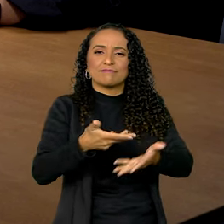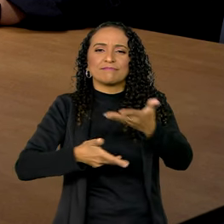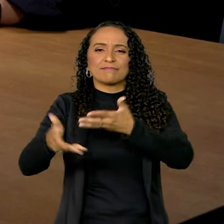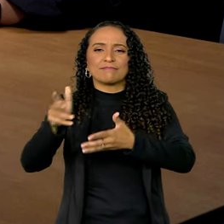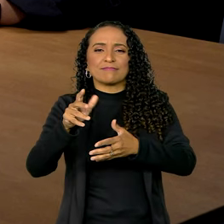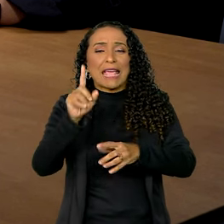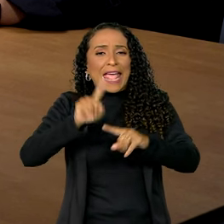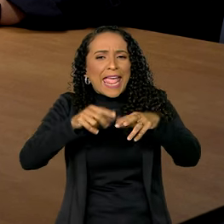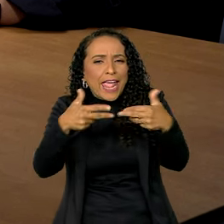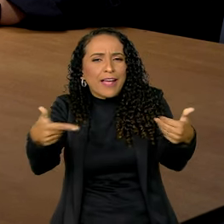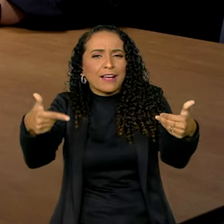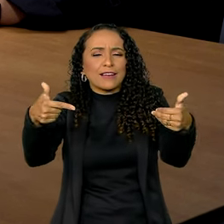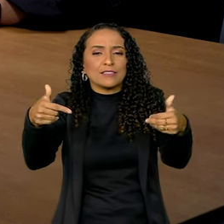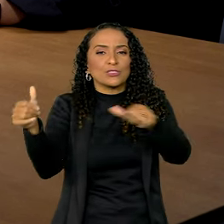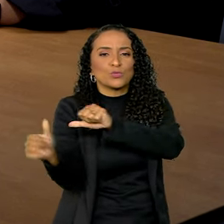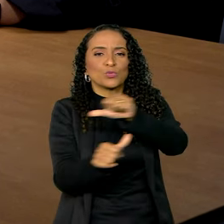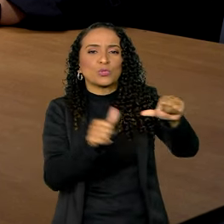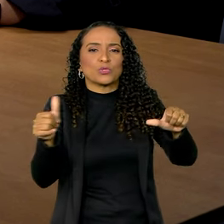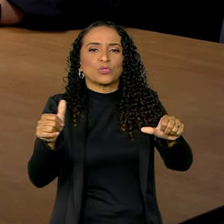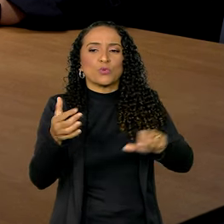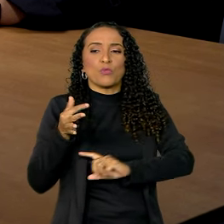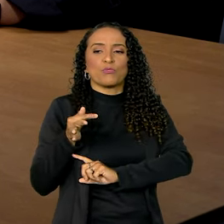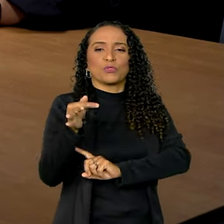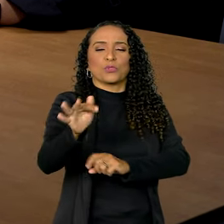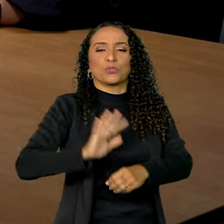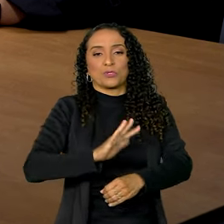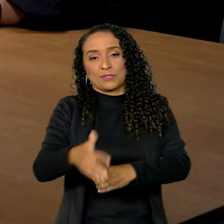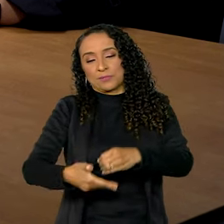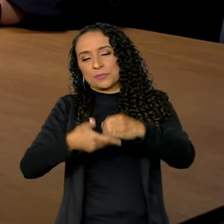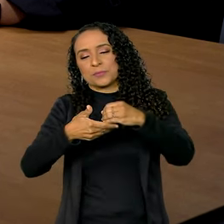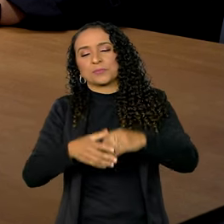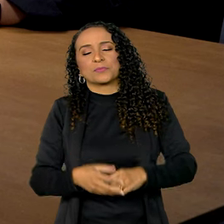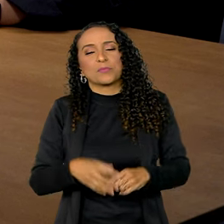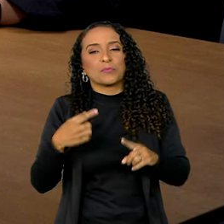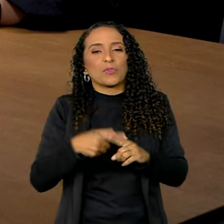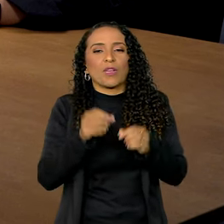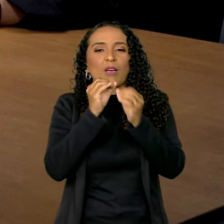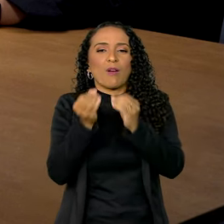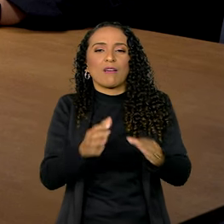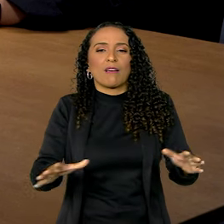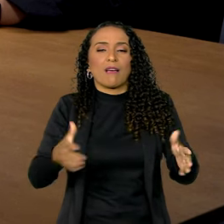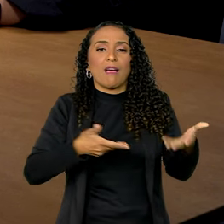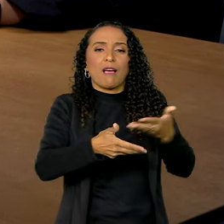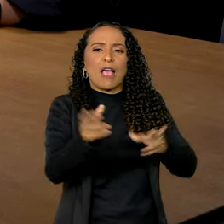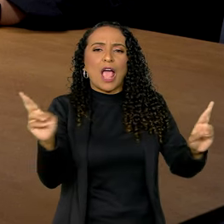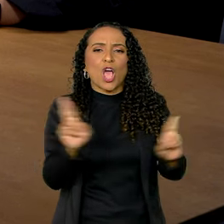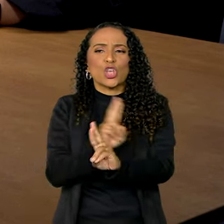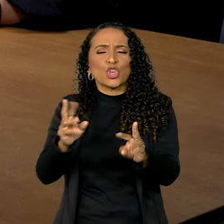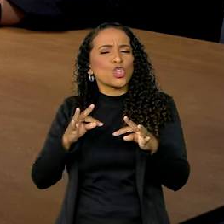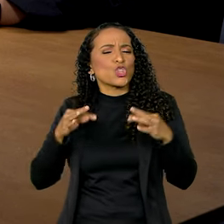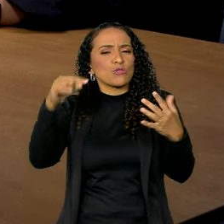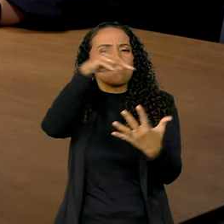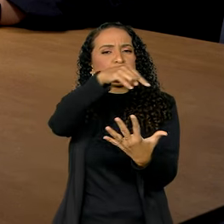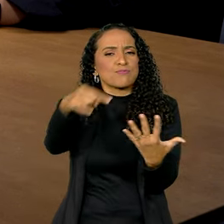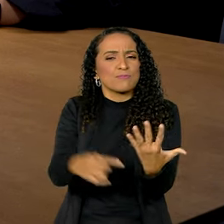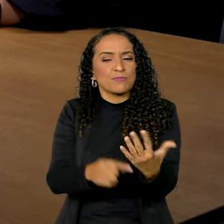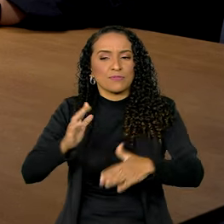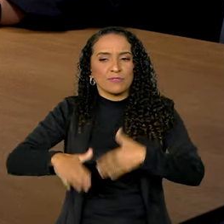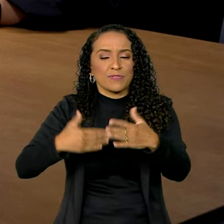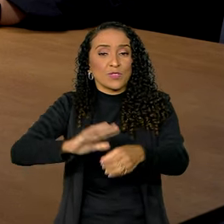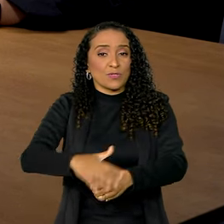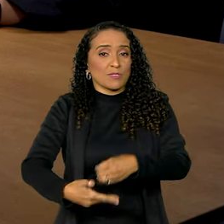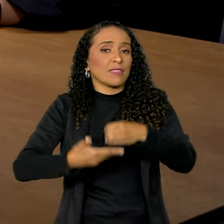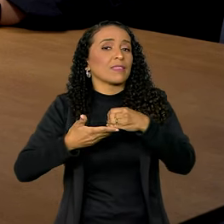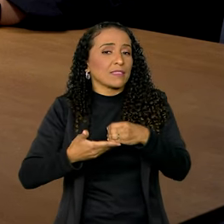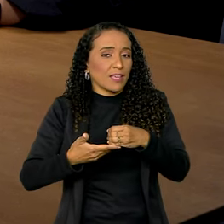um um elemento na transição para um futuro sustentável porque o oceano se relaciona com todos os objetivos desenvolvimento